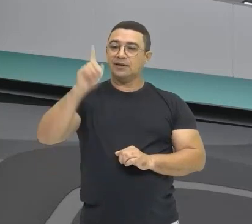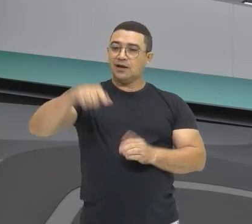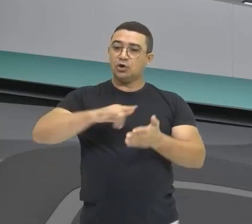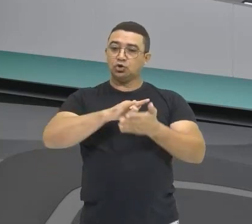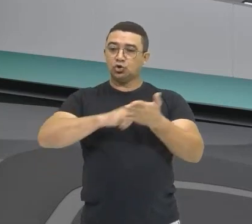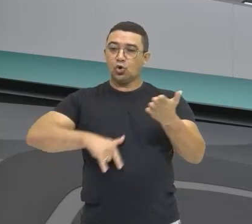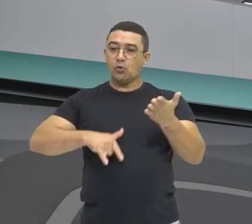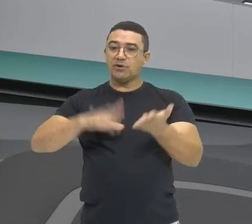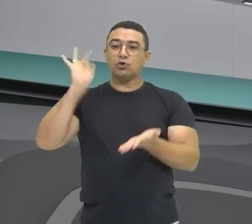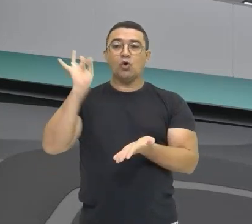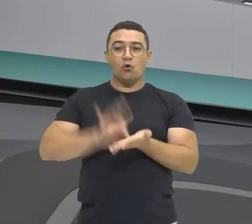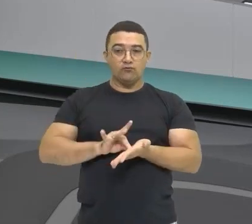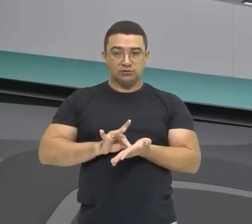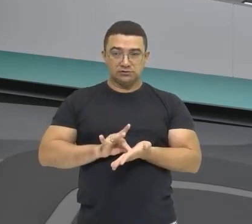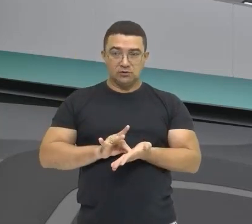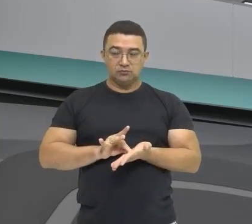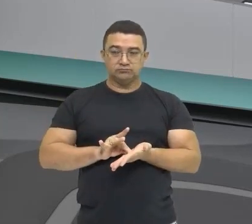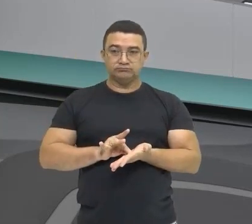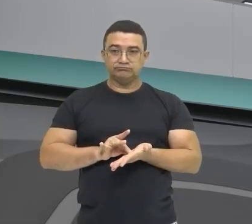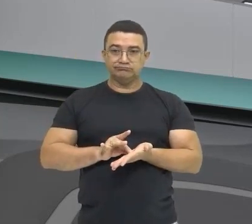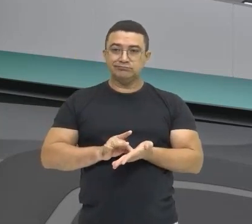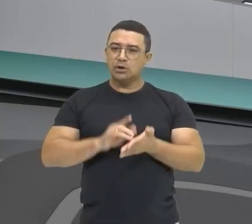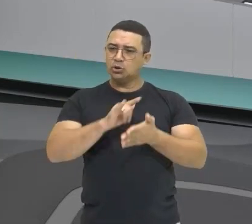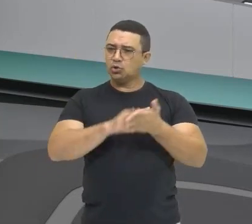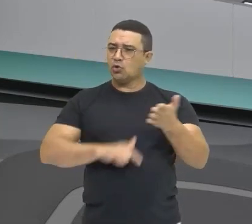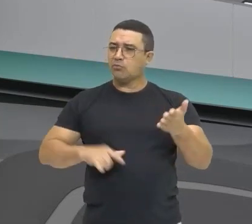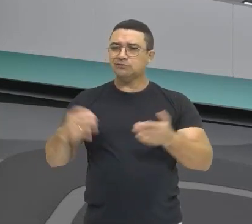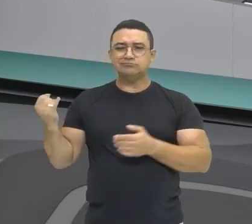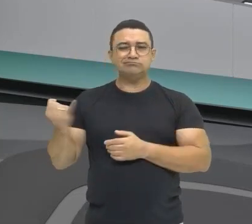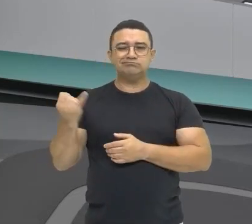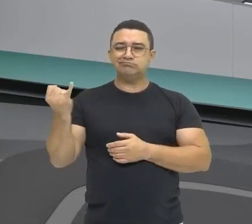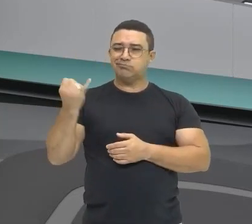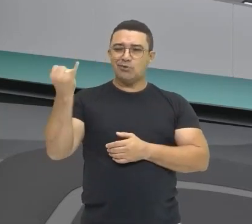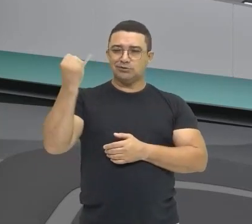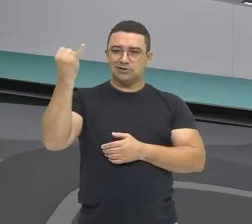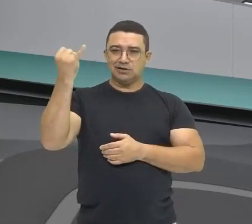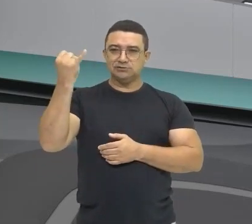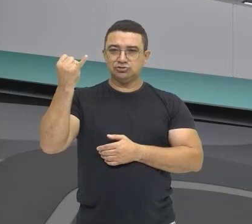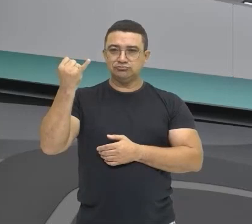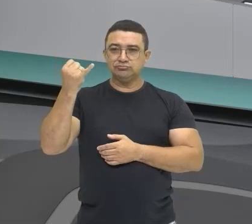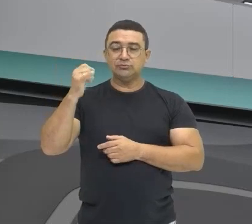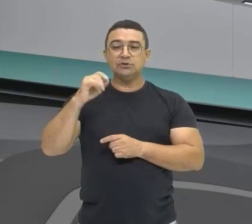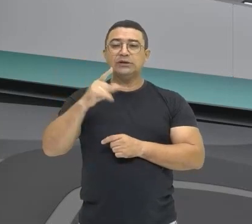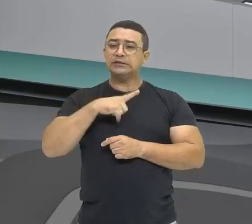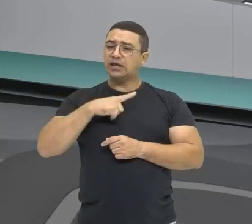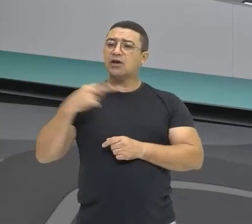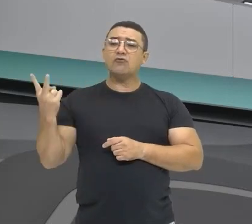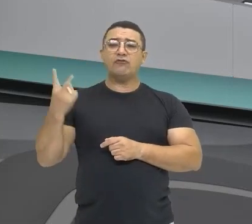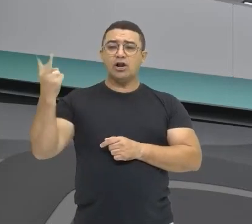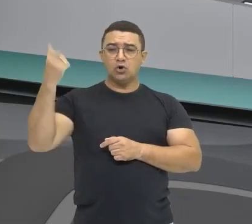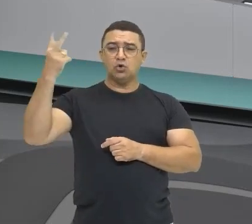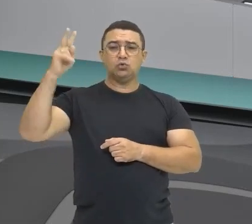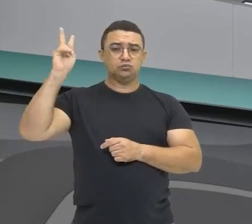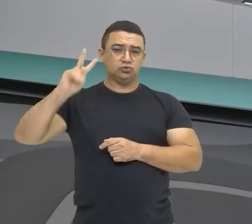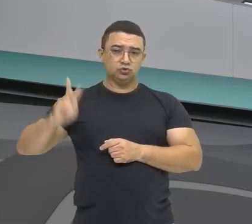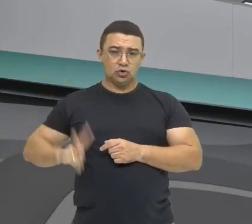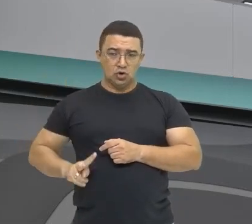documento original. Esse documento é muito importante. Além do valor